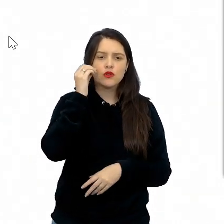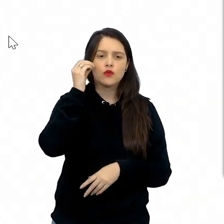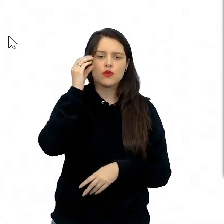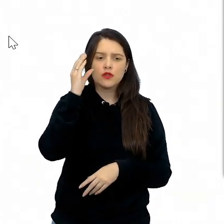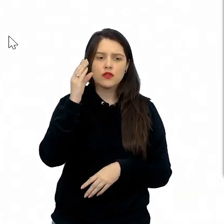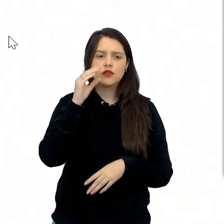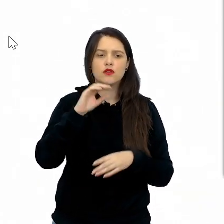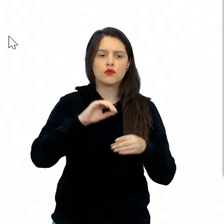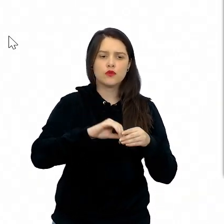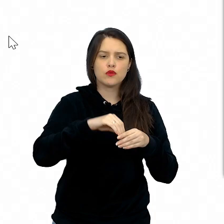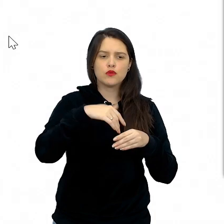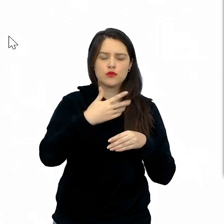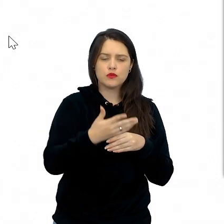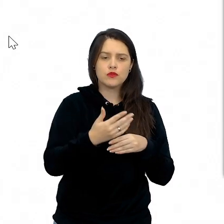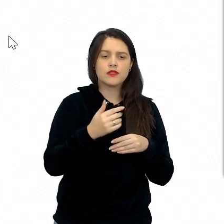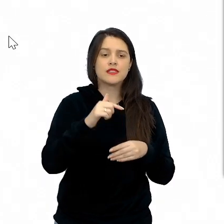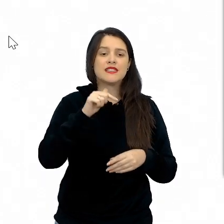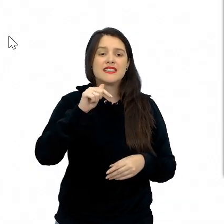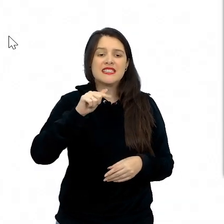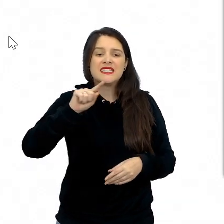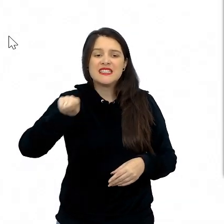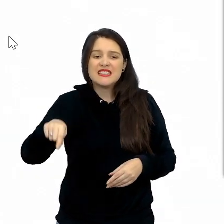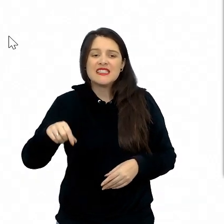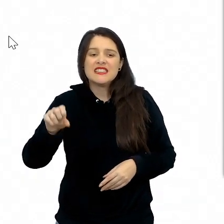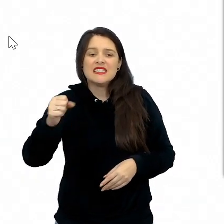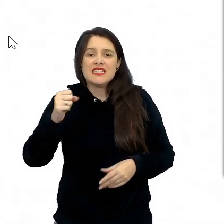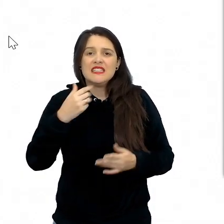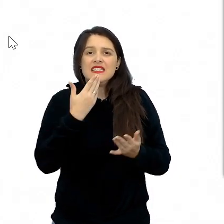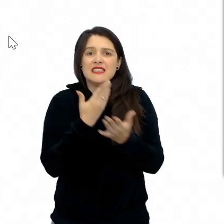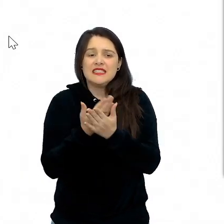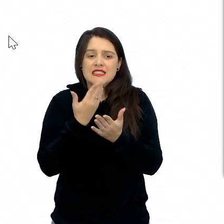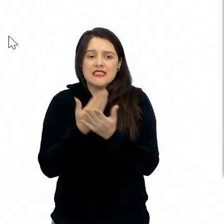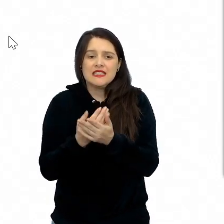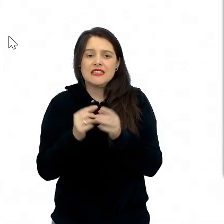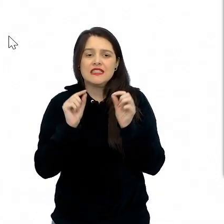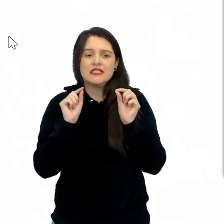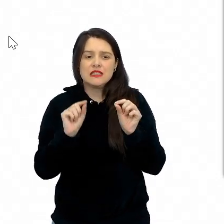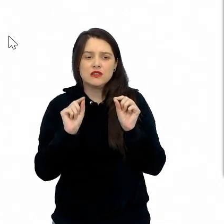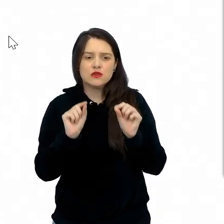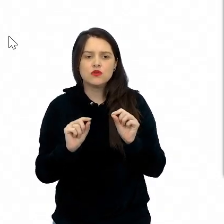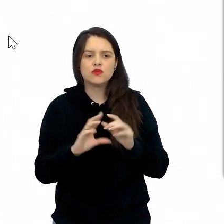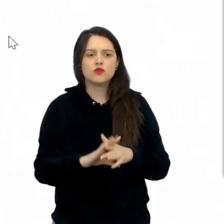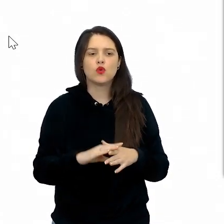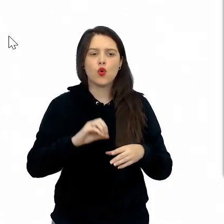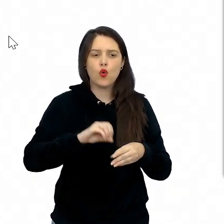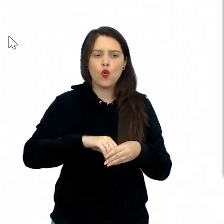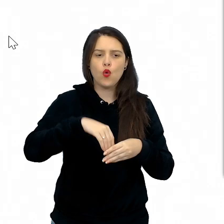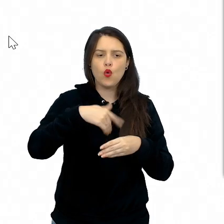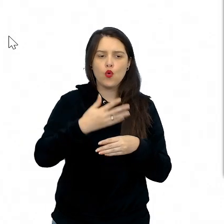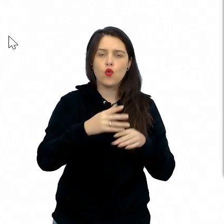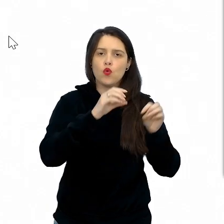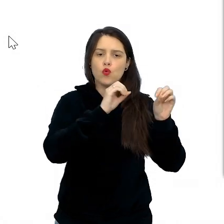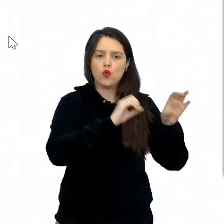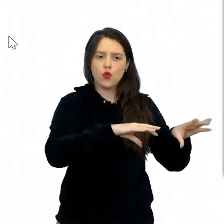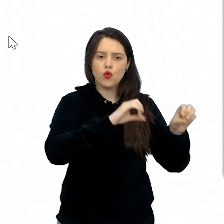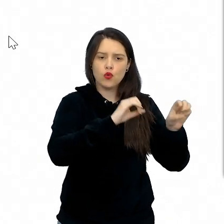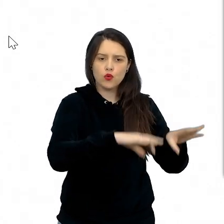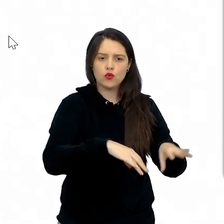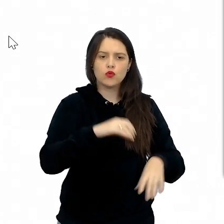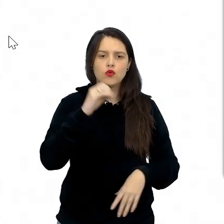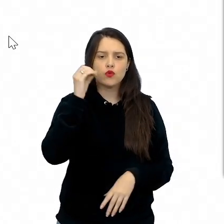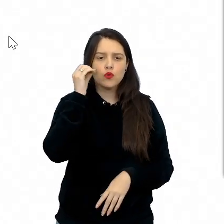7, sequência de atividade 8, nós vamos estar estudando o conhecimento do conteúdo e do ensino e o